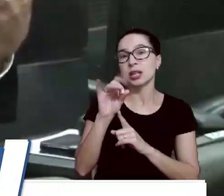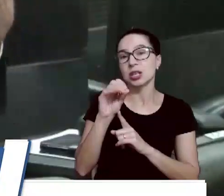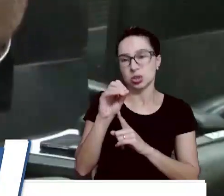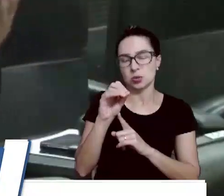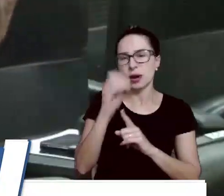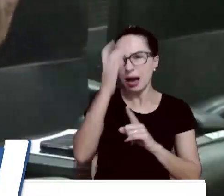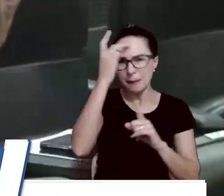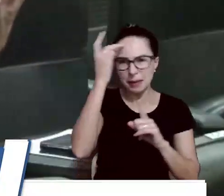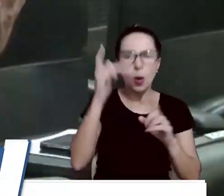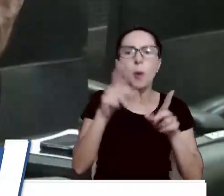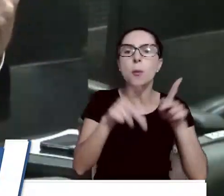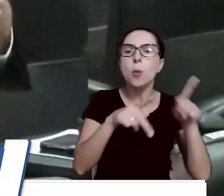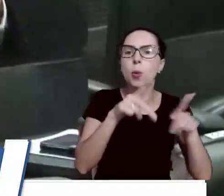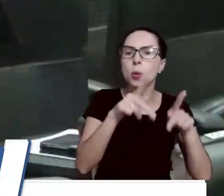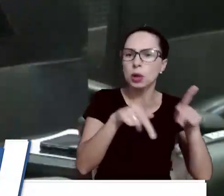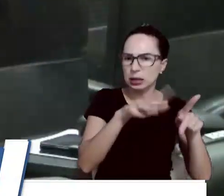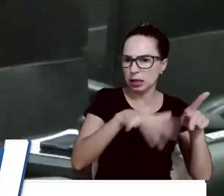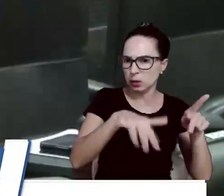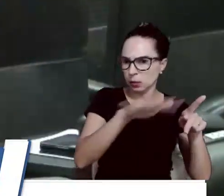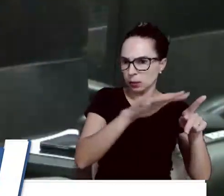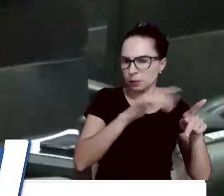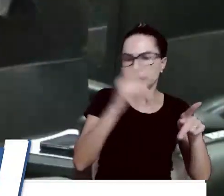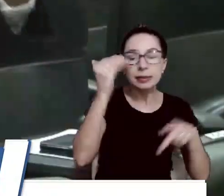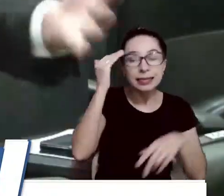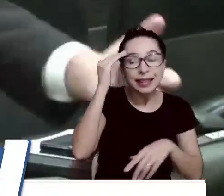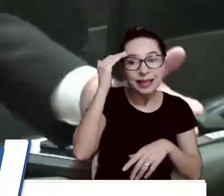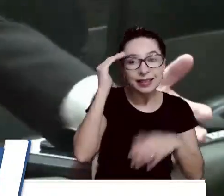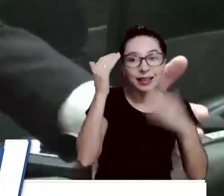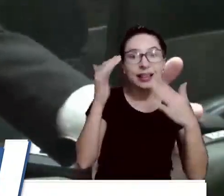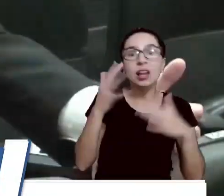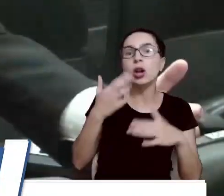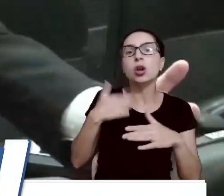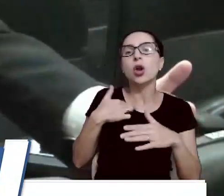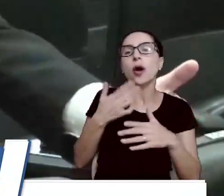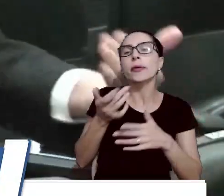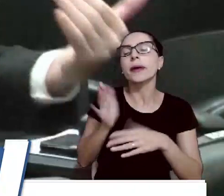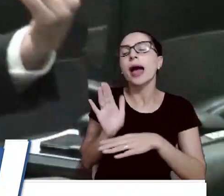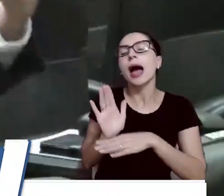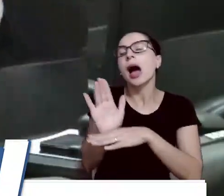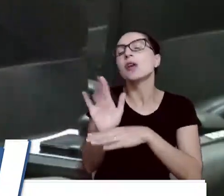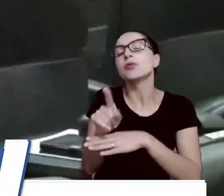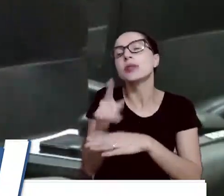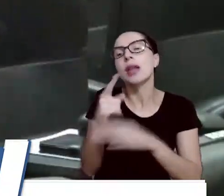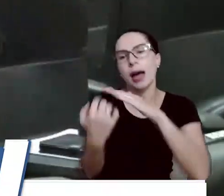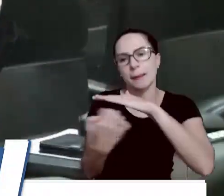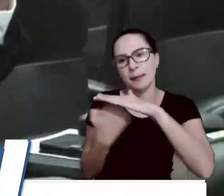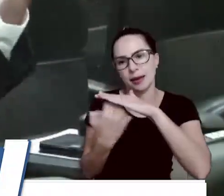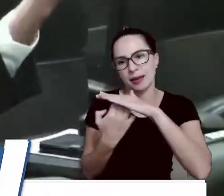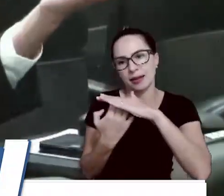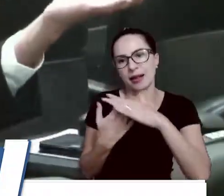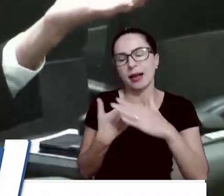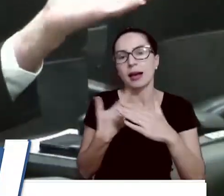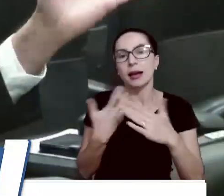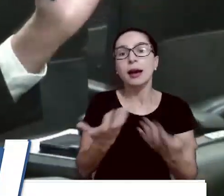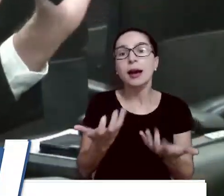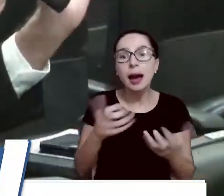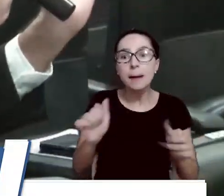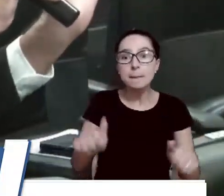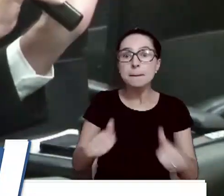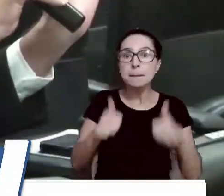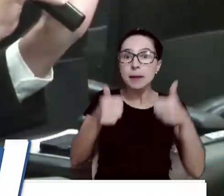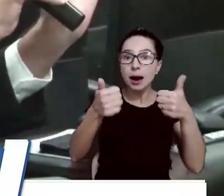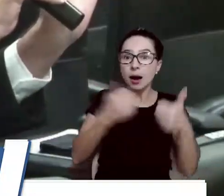começar a entender que a gente não está aqui para querer beneficiar uma empresa, mas a gente está aqui para tentar melhorar a vida da